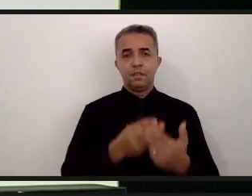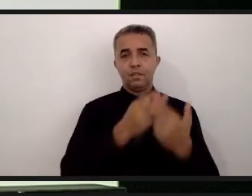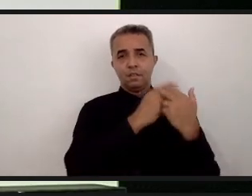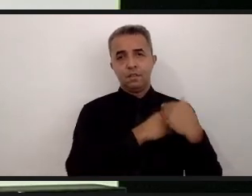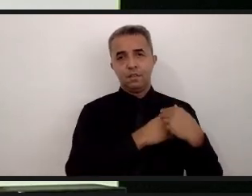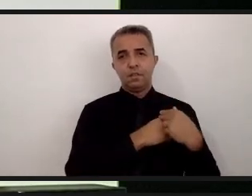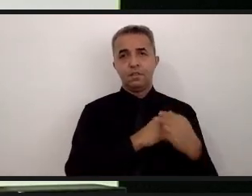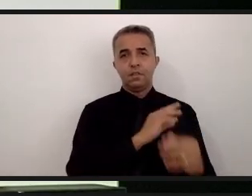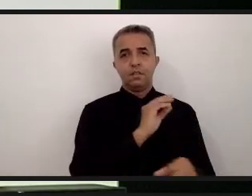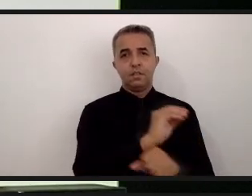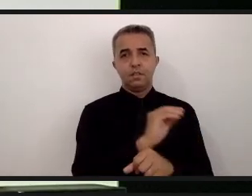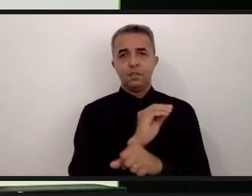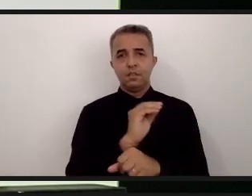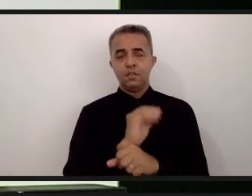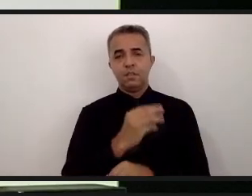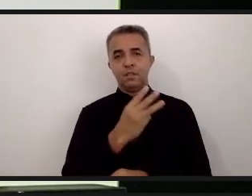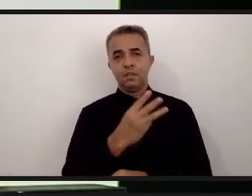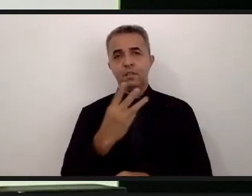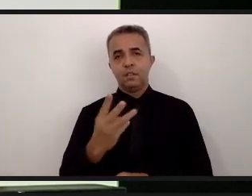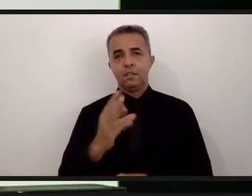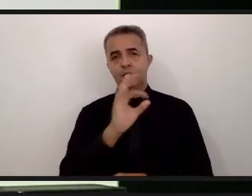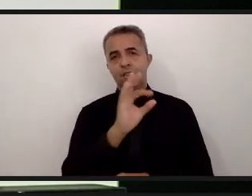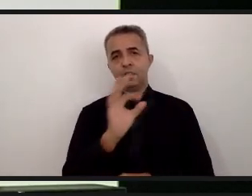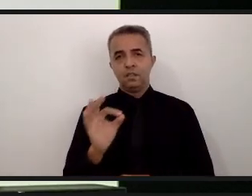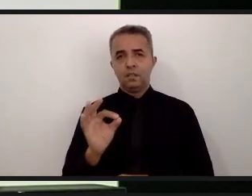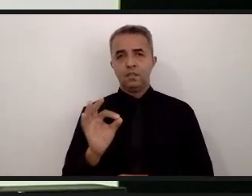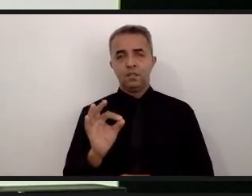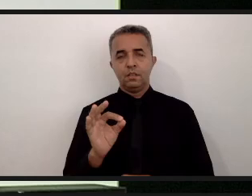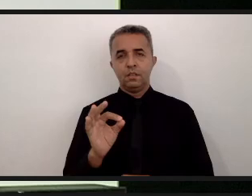de 33% dos 47,7